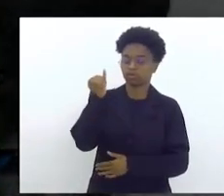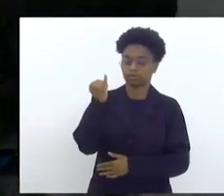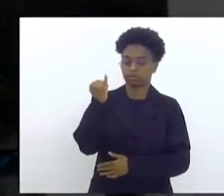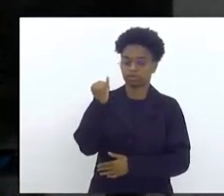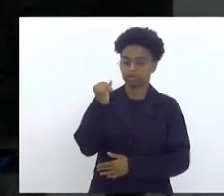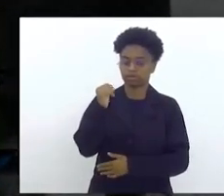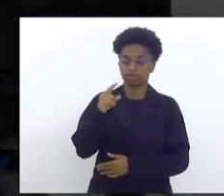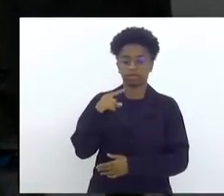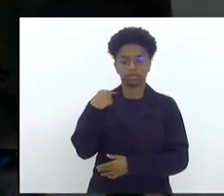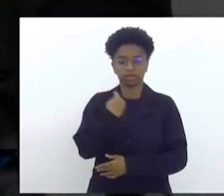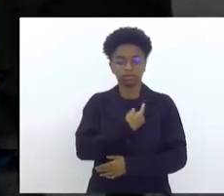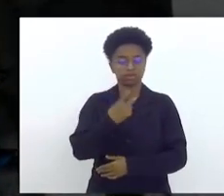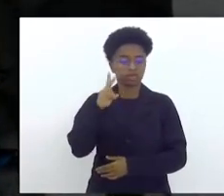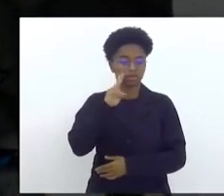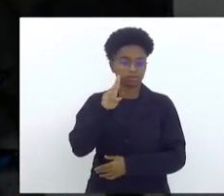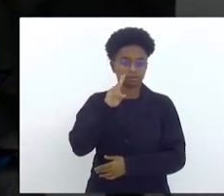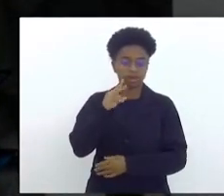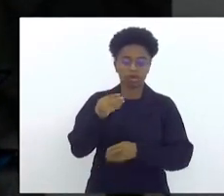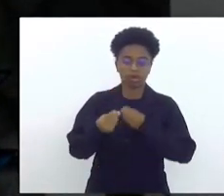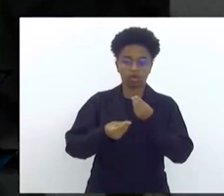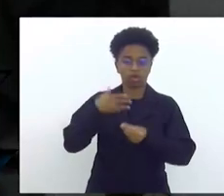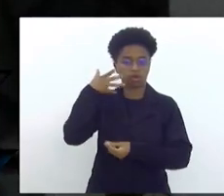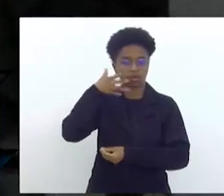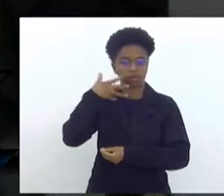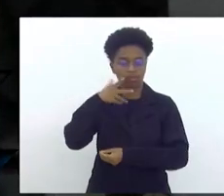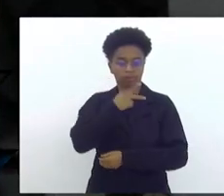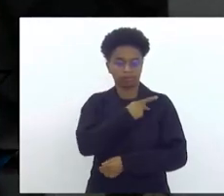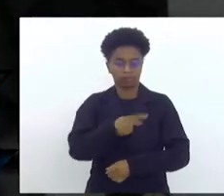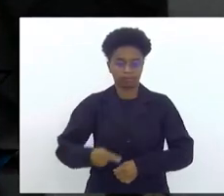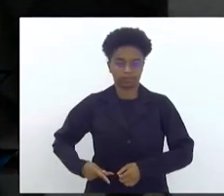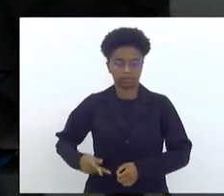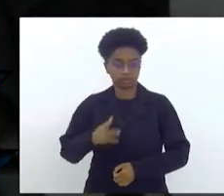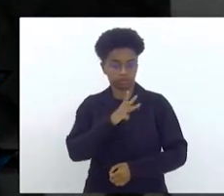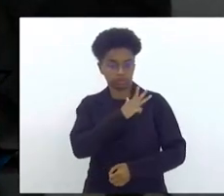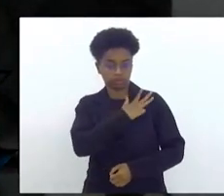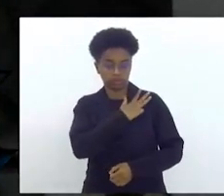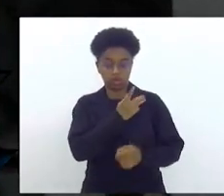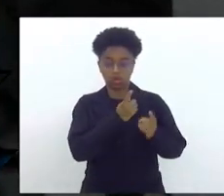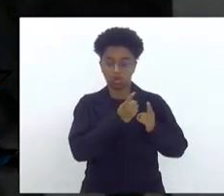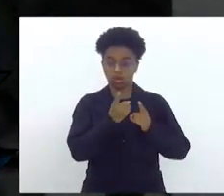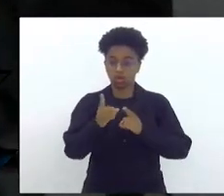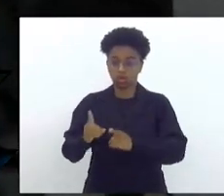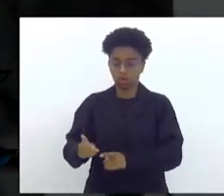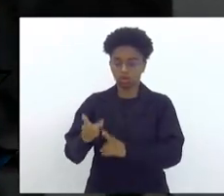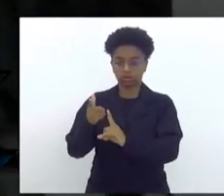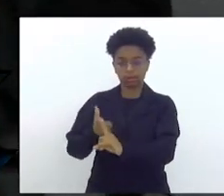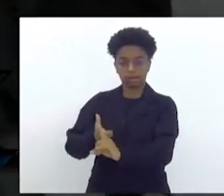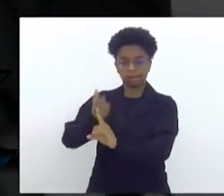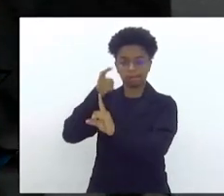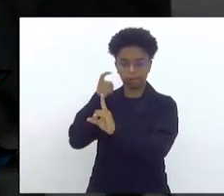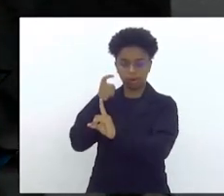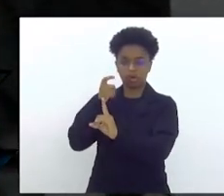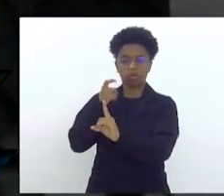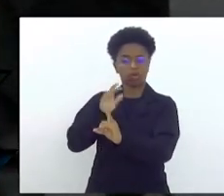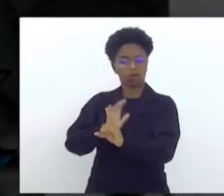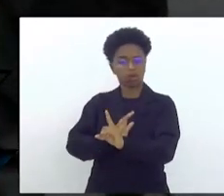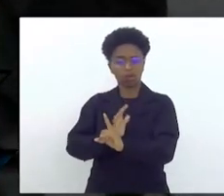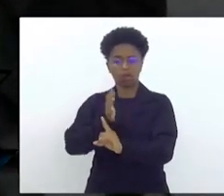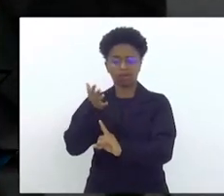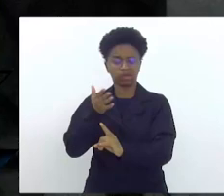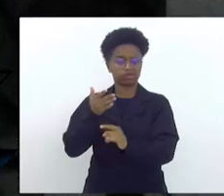ressaltar aqui a fala do presidente Lula contra o assassinato cruel